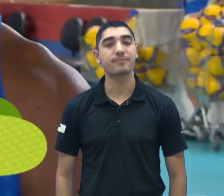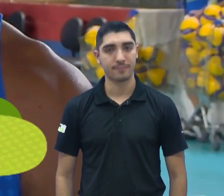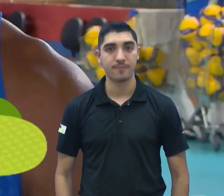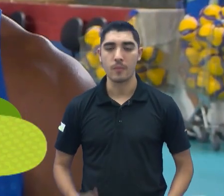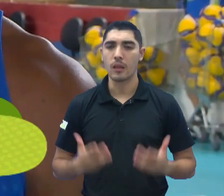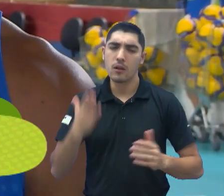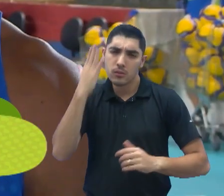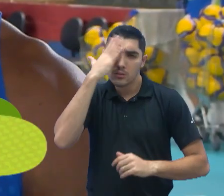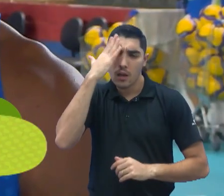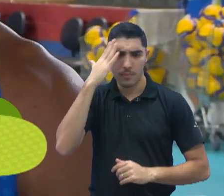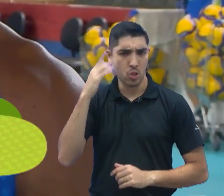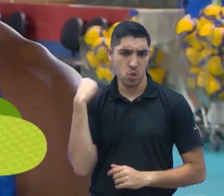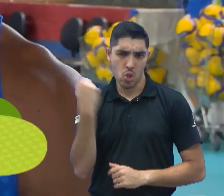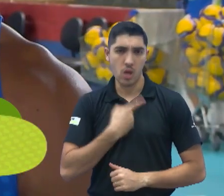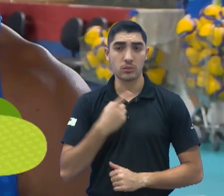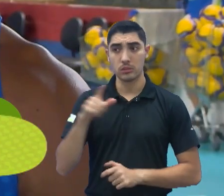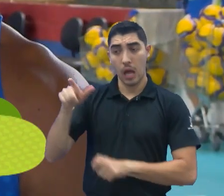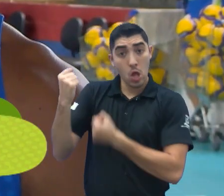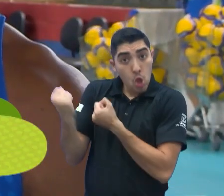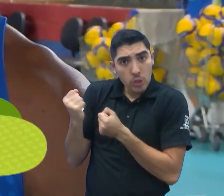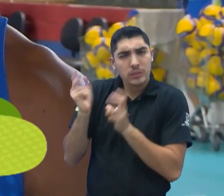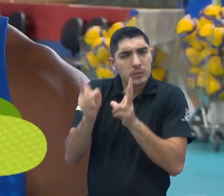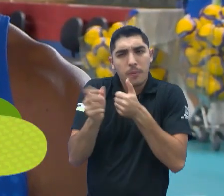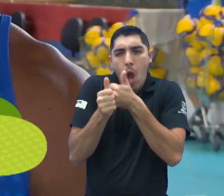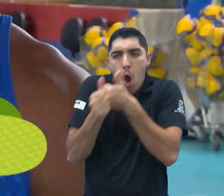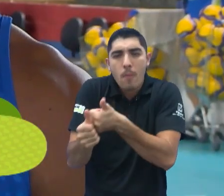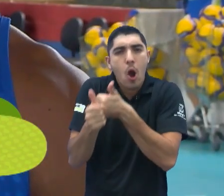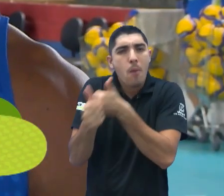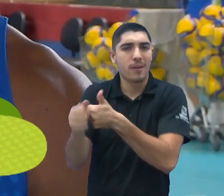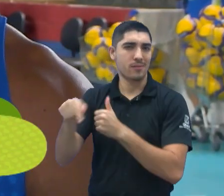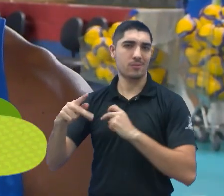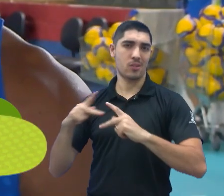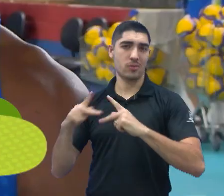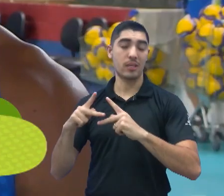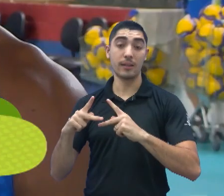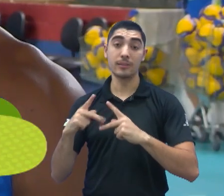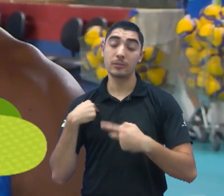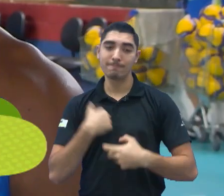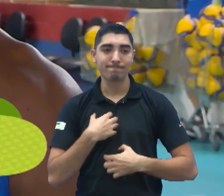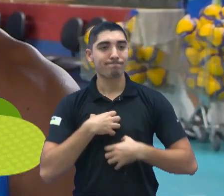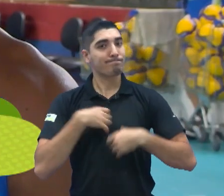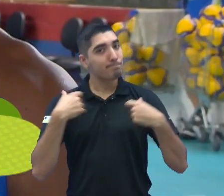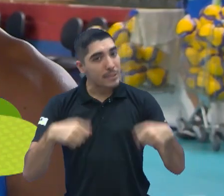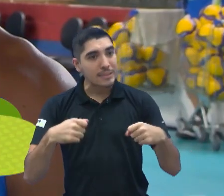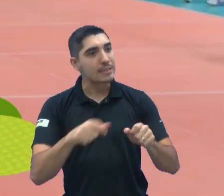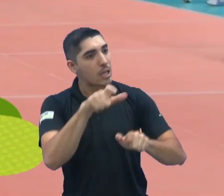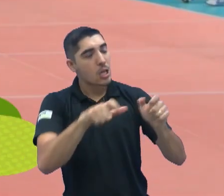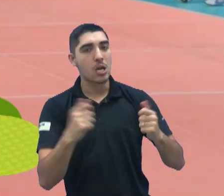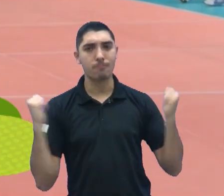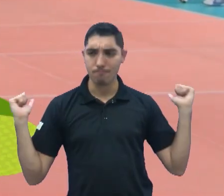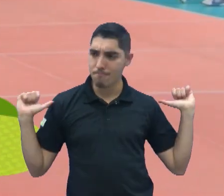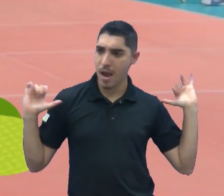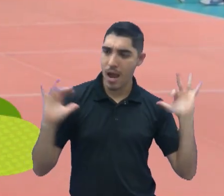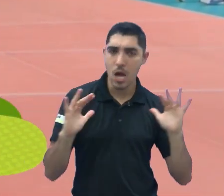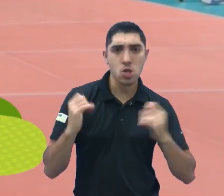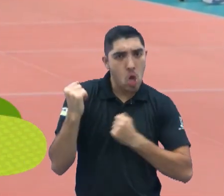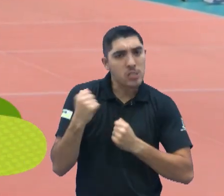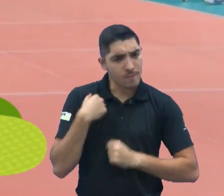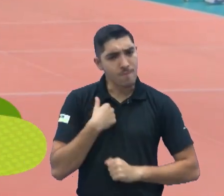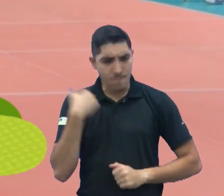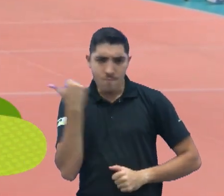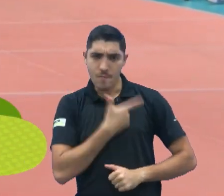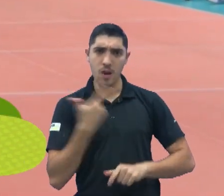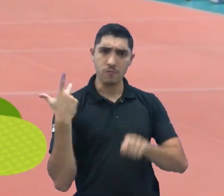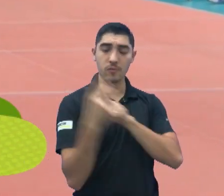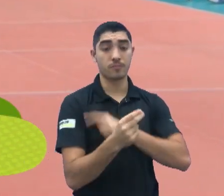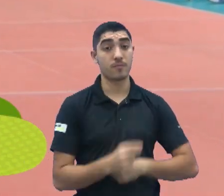acompanhando o vôlei e para a gente é um espetáculo à parte, então para eles irem torcer para a gente que essa vitória vai vir. Vencer é a única coisa que